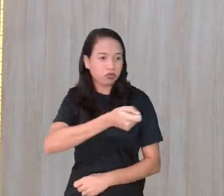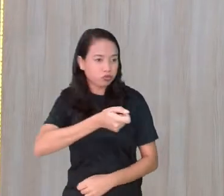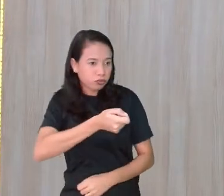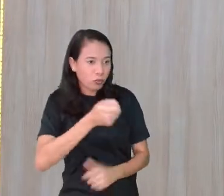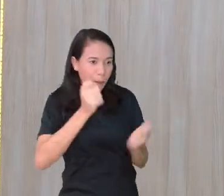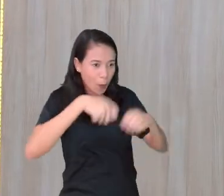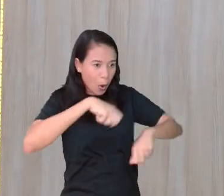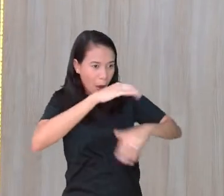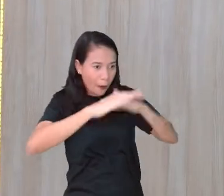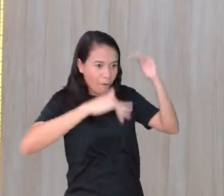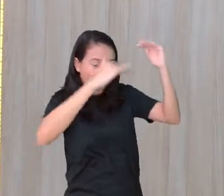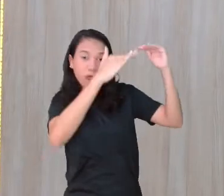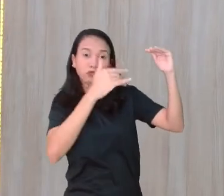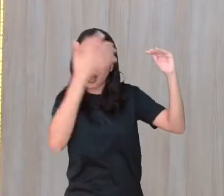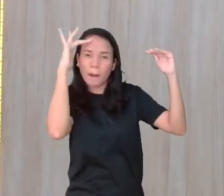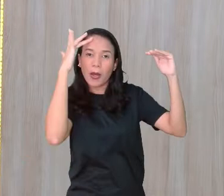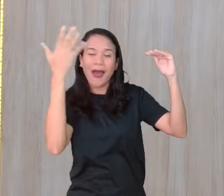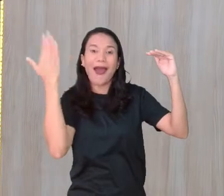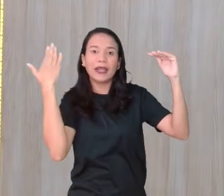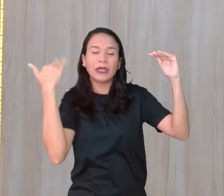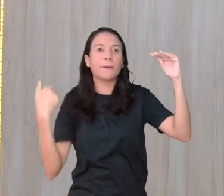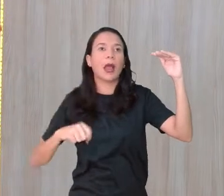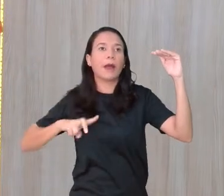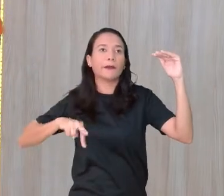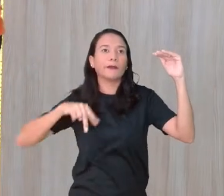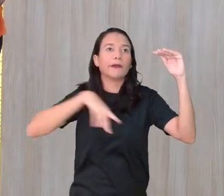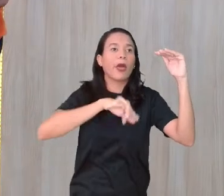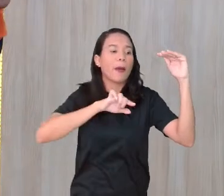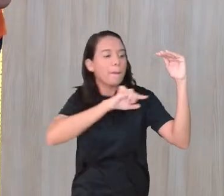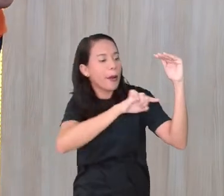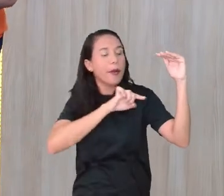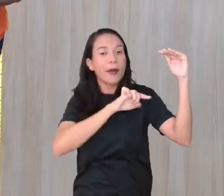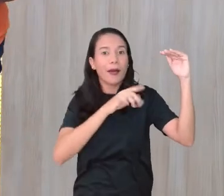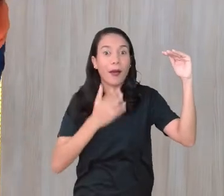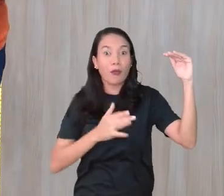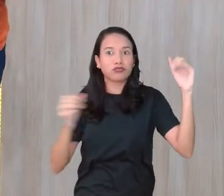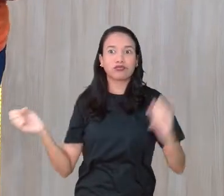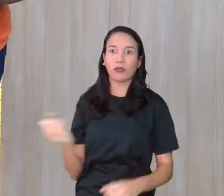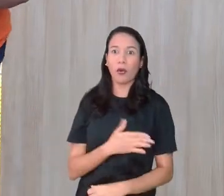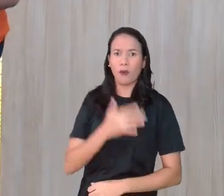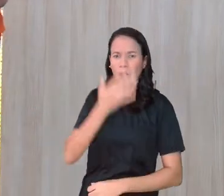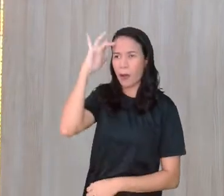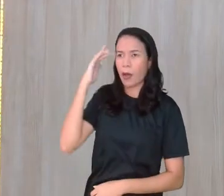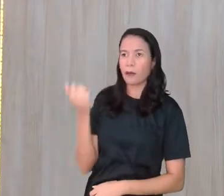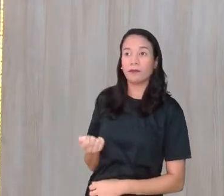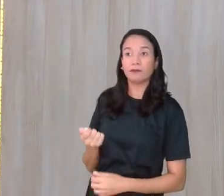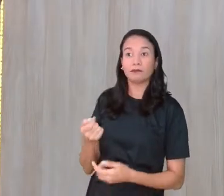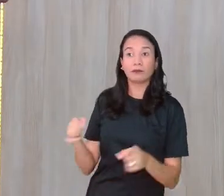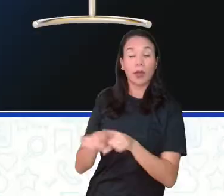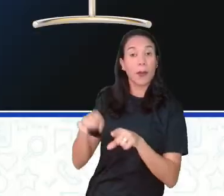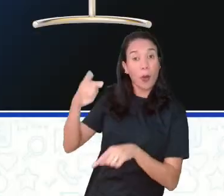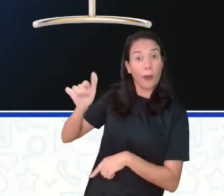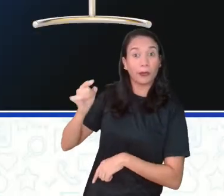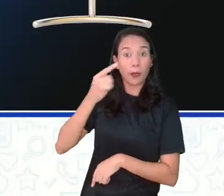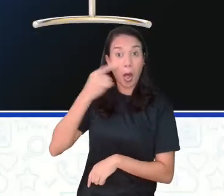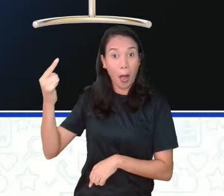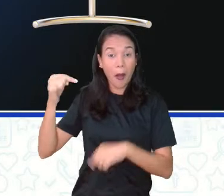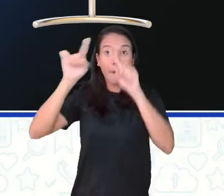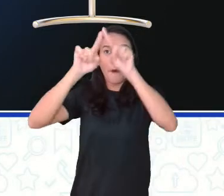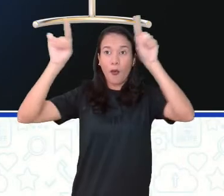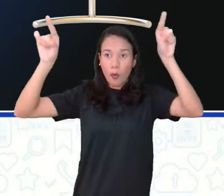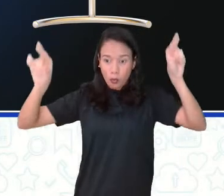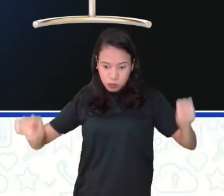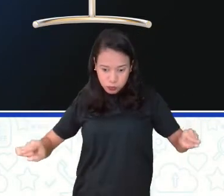a evolução desse equipamento. E esse aqui, né, que tem ainda um outro comando, um